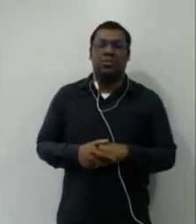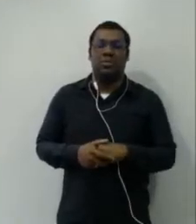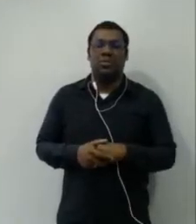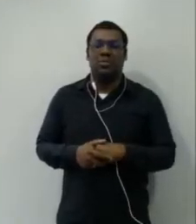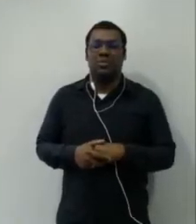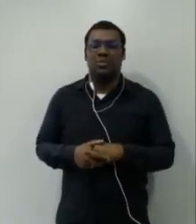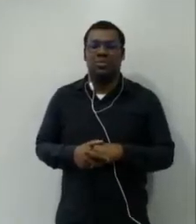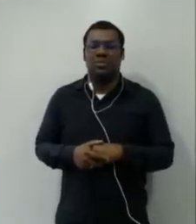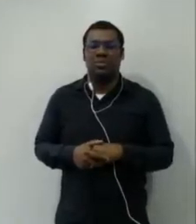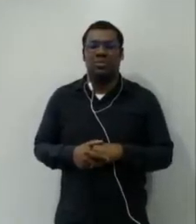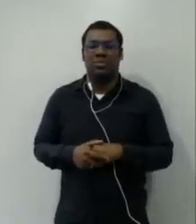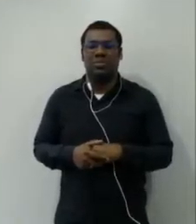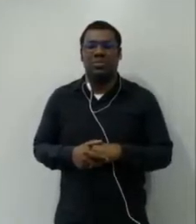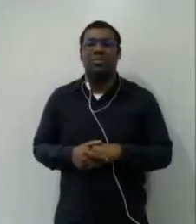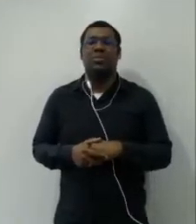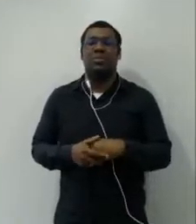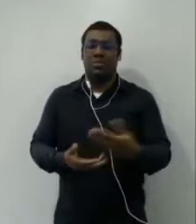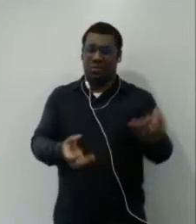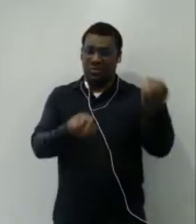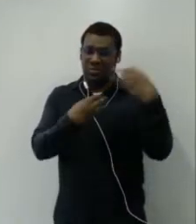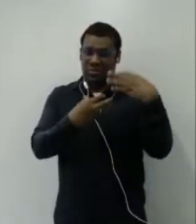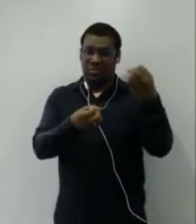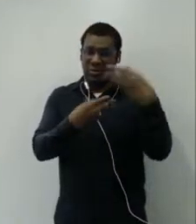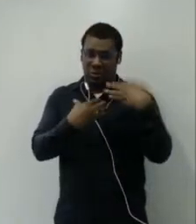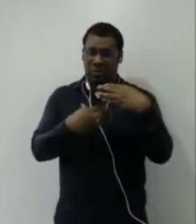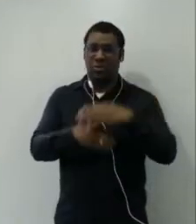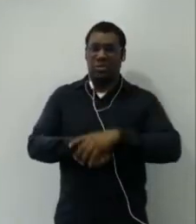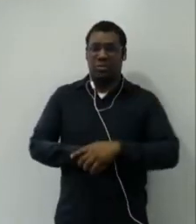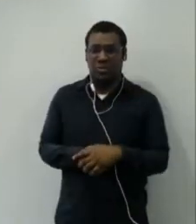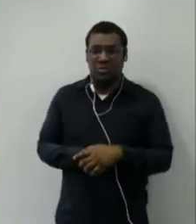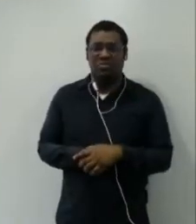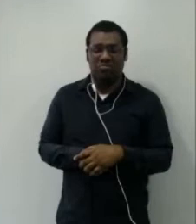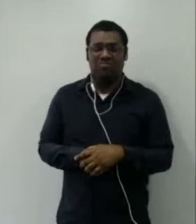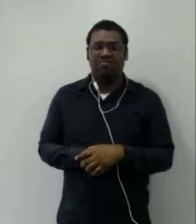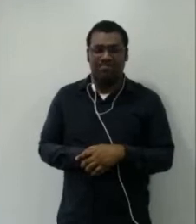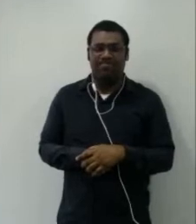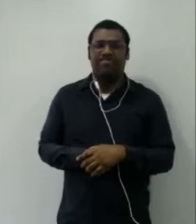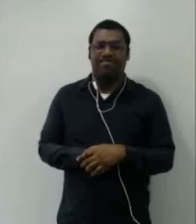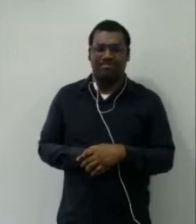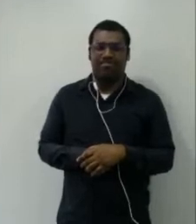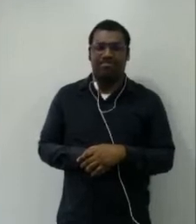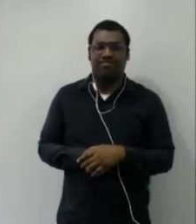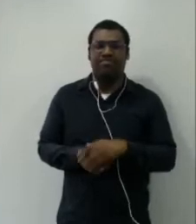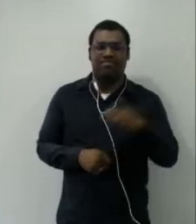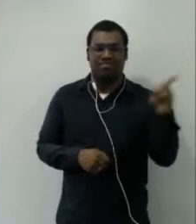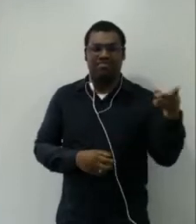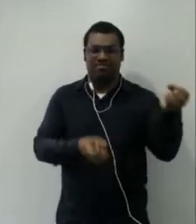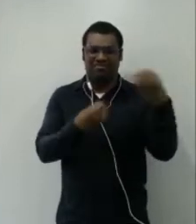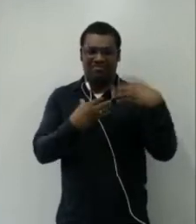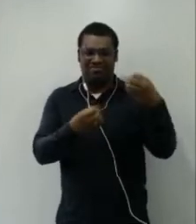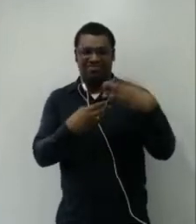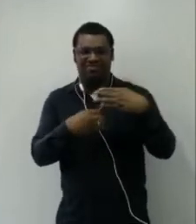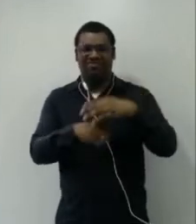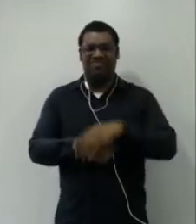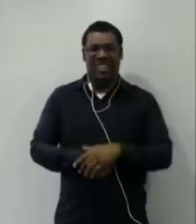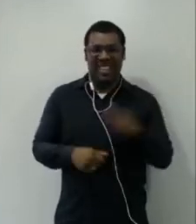para nós aqui um grande exemplo, um exemplo de batalha.